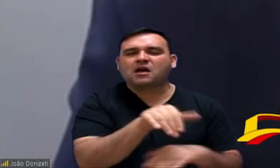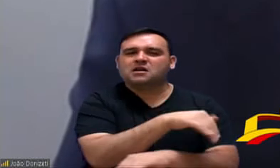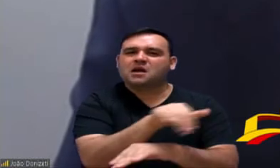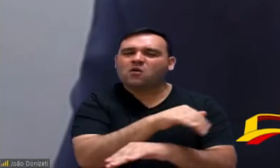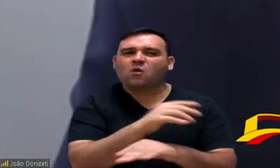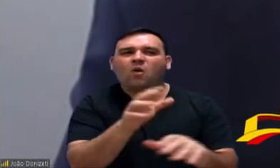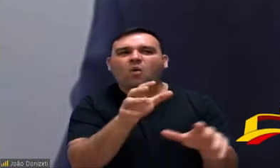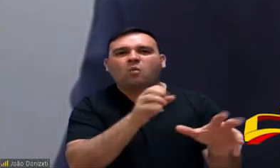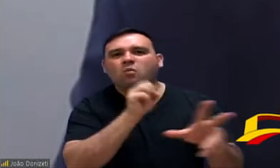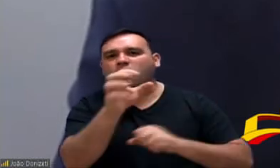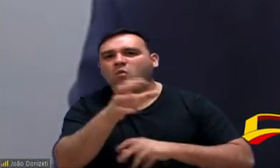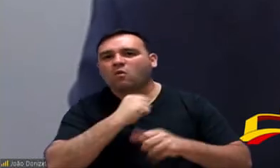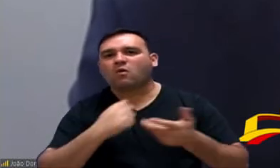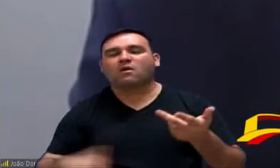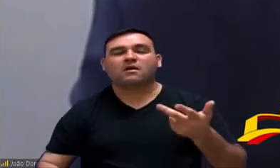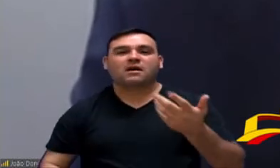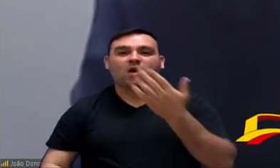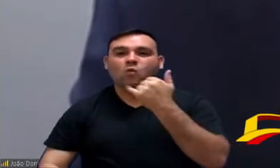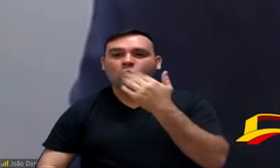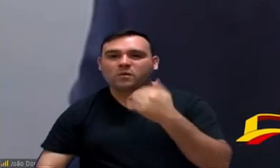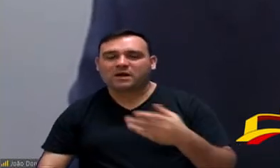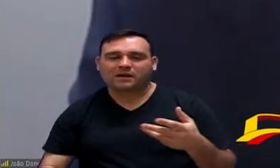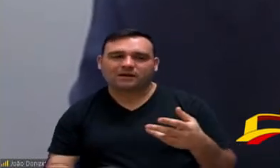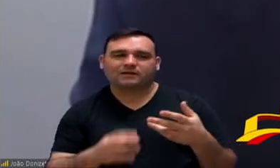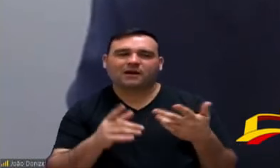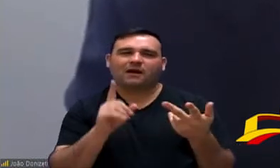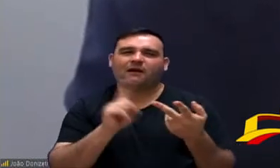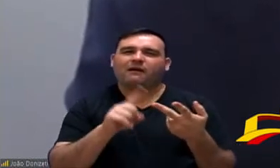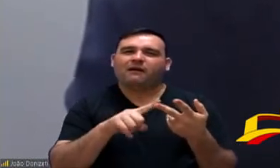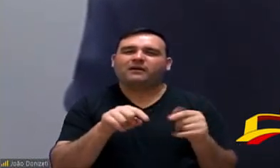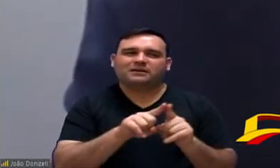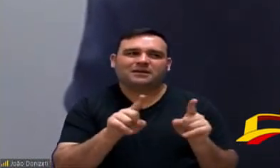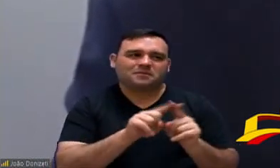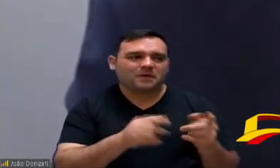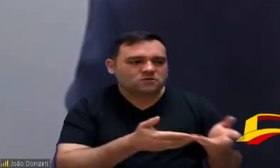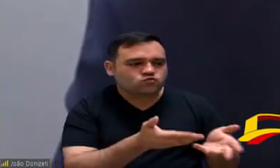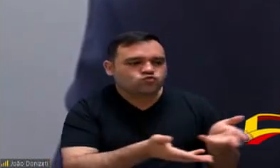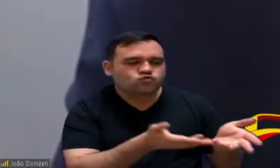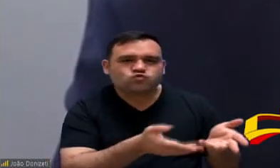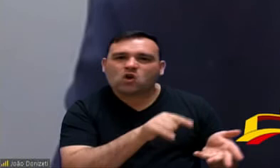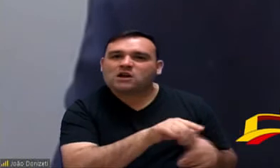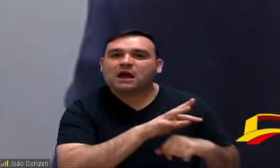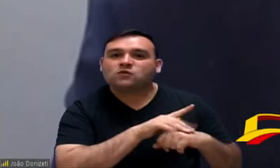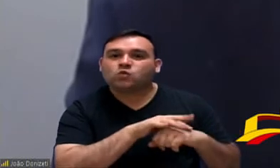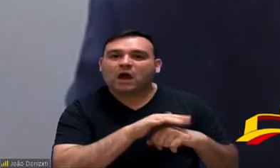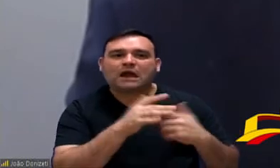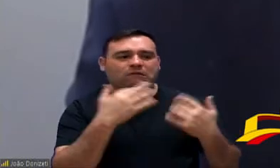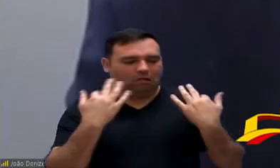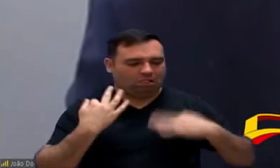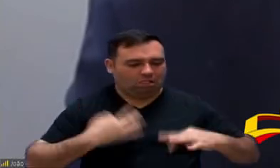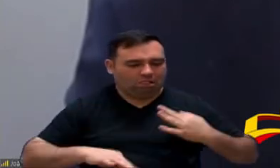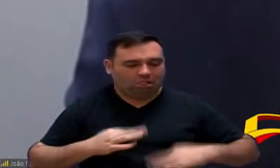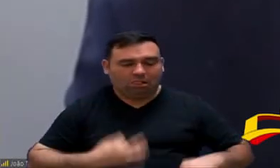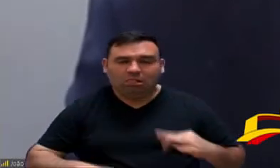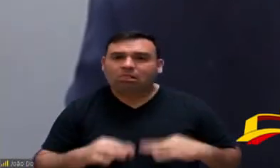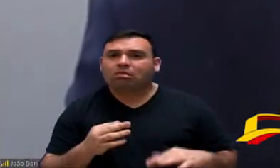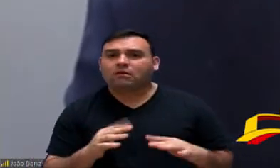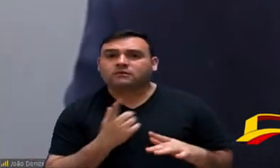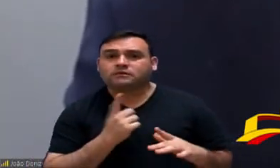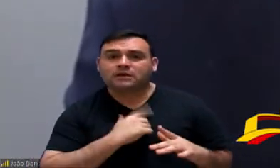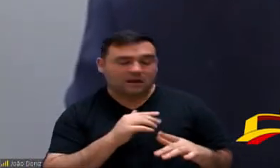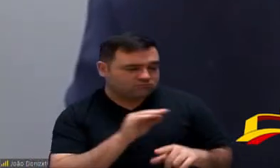em busca de ração, vai atender esses animais quando eles estão machucados, feridos,